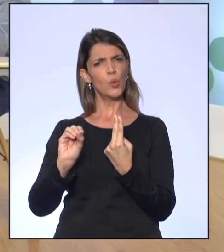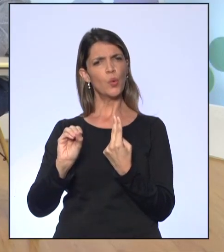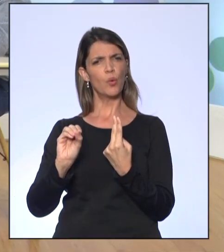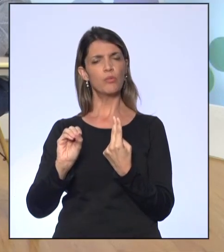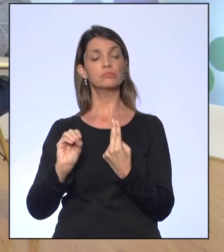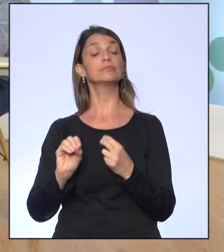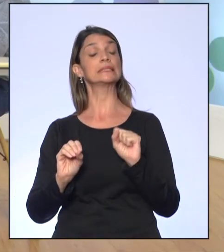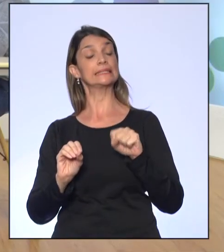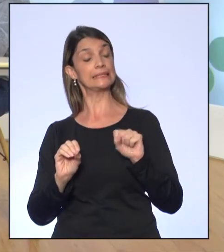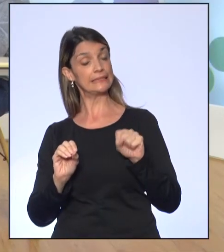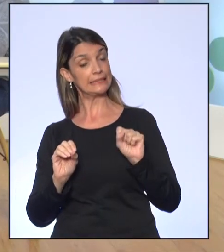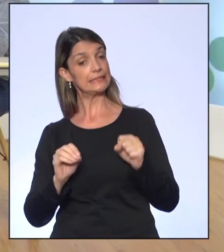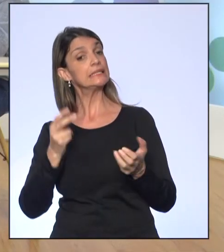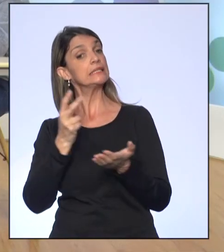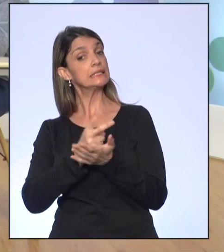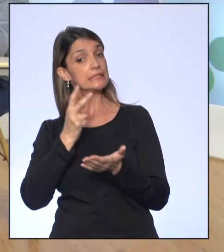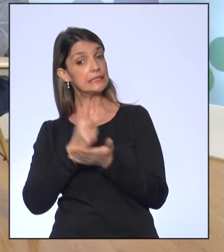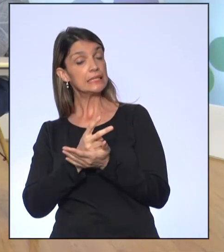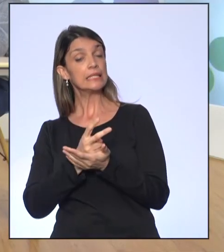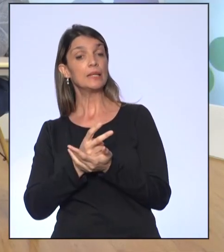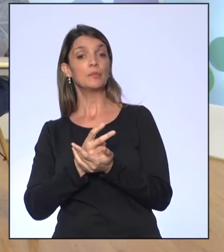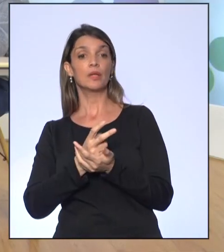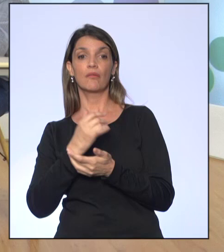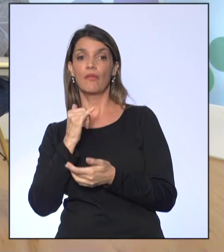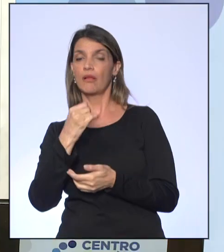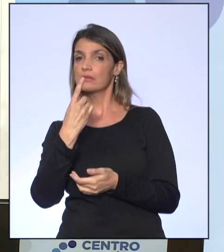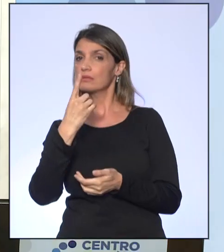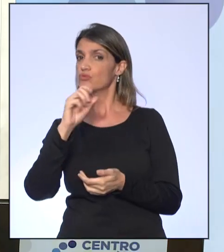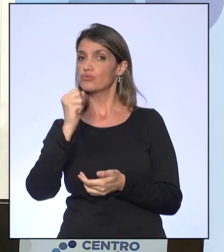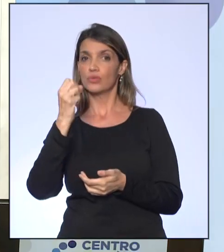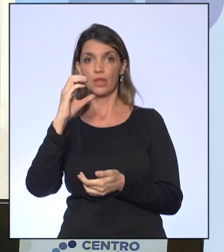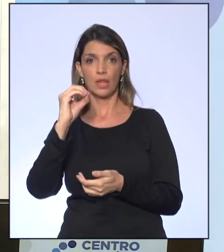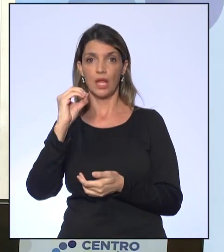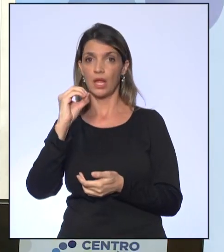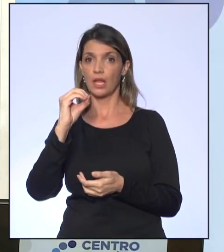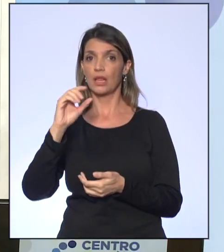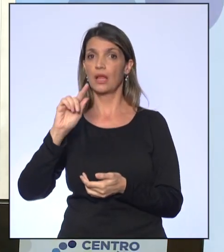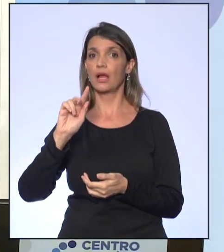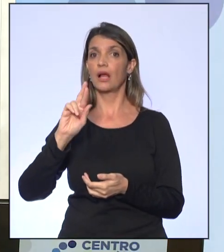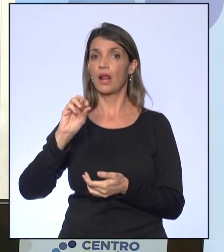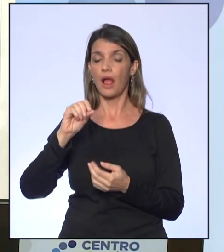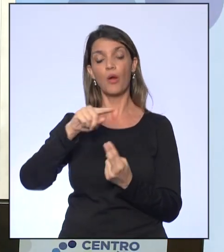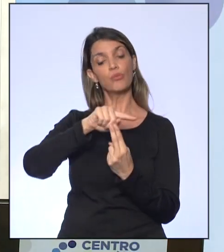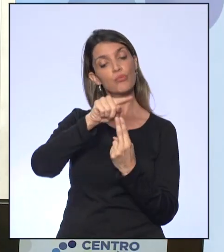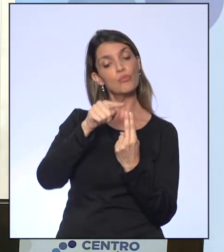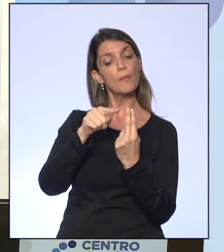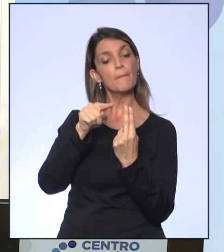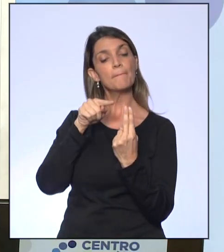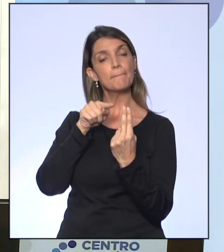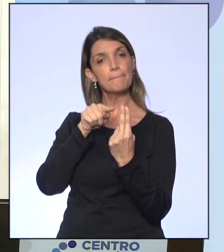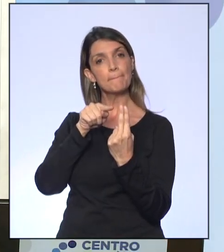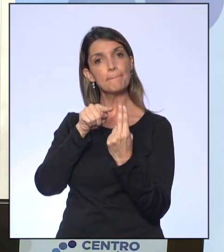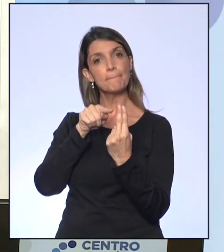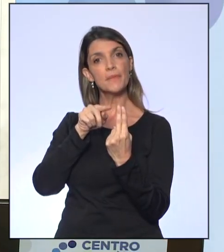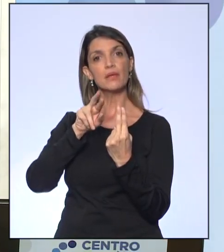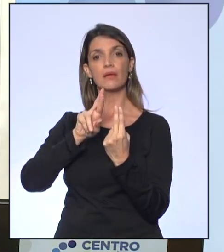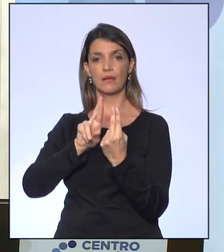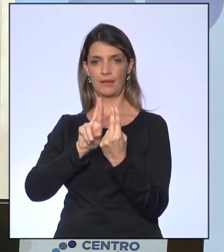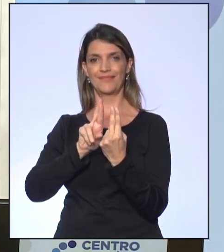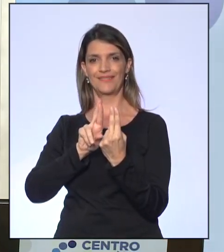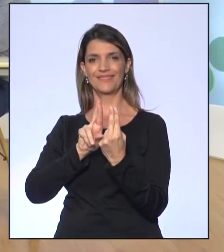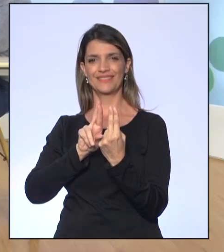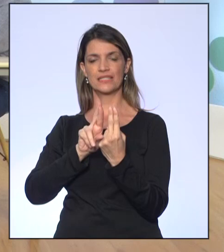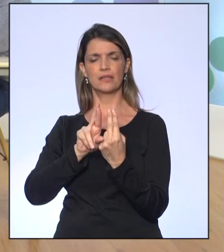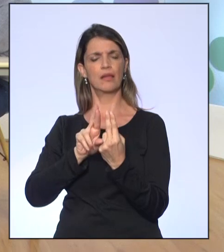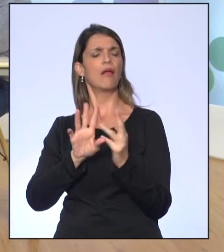Então, toda vez que eu falar 180 graus, é o valor de π radiano. Toda vez. E agora, se eu